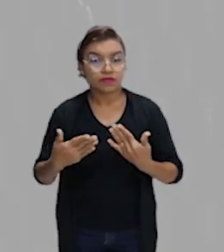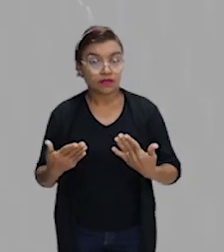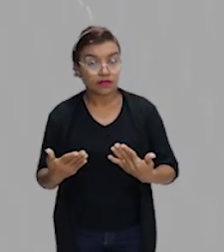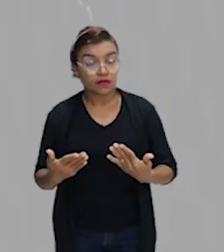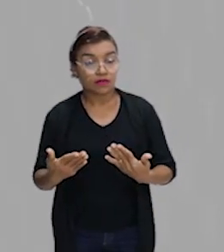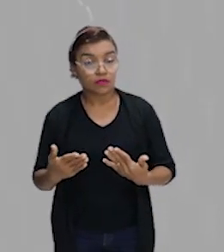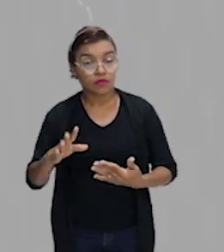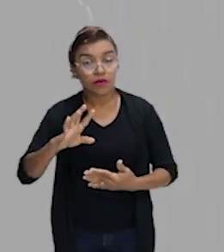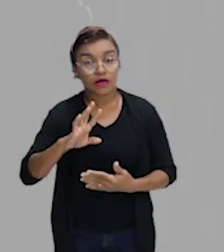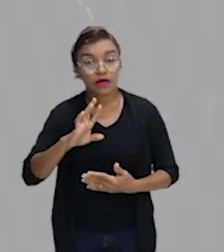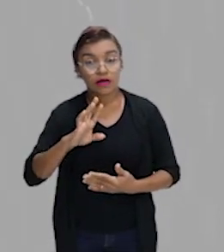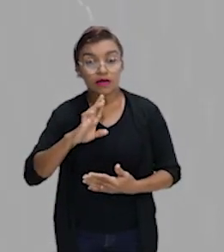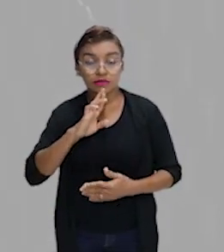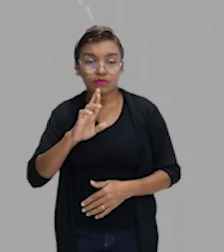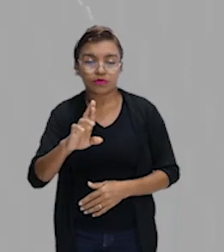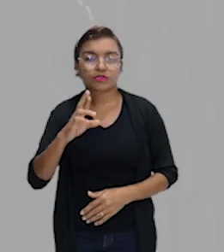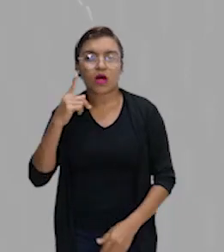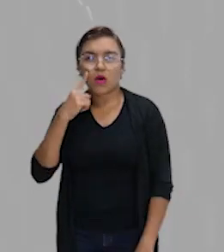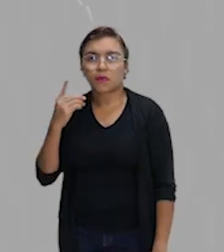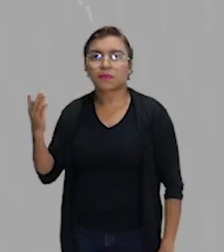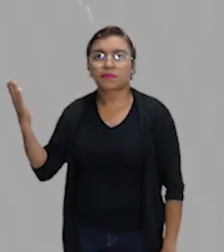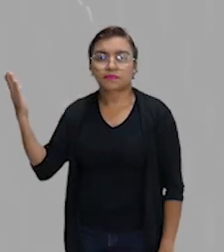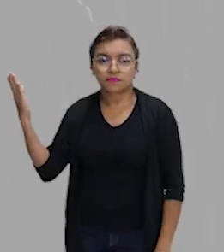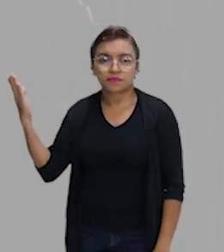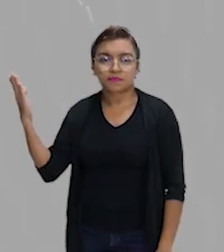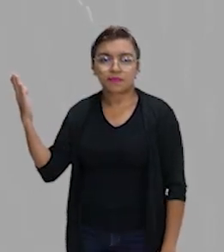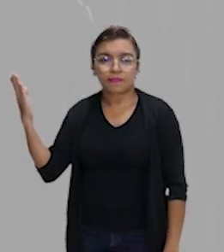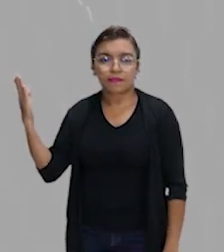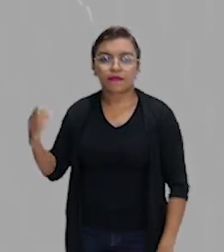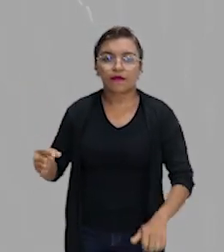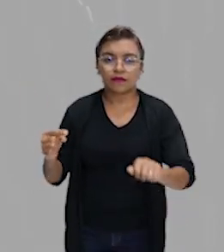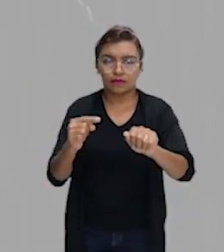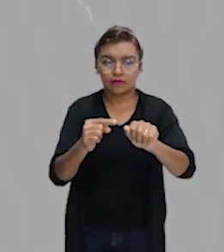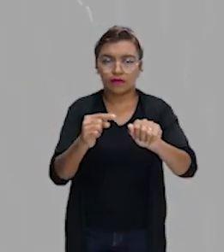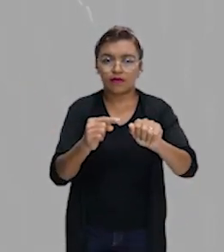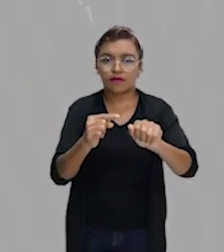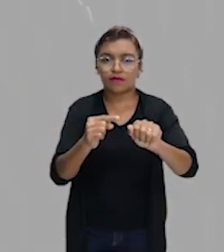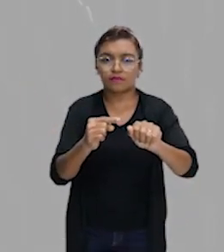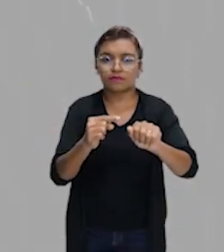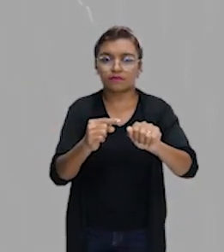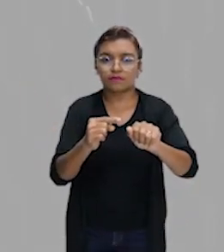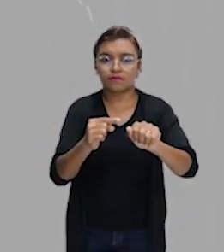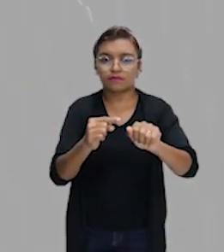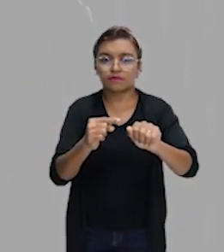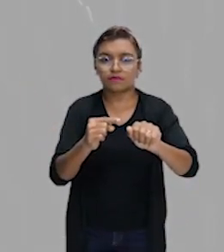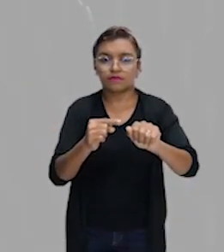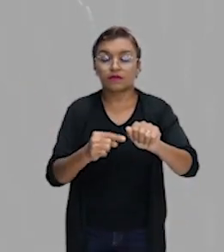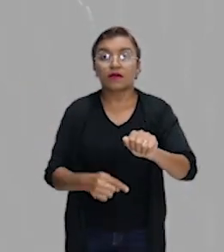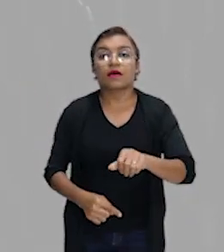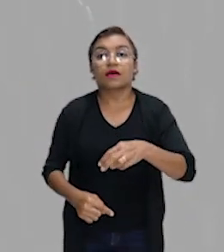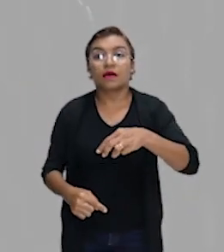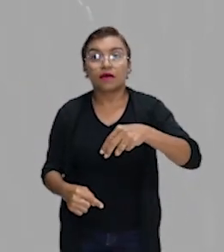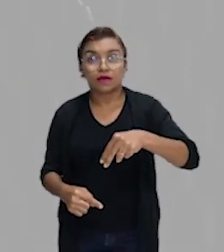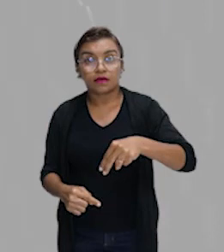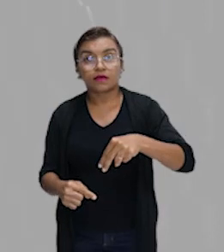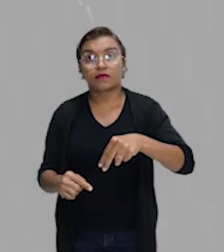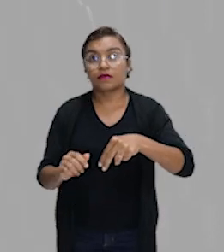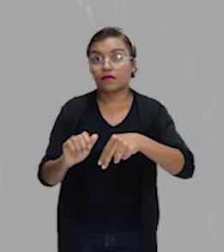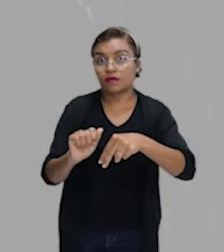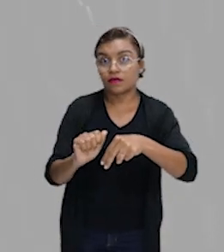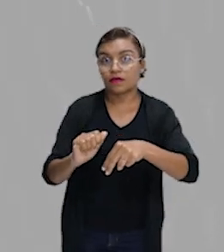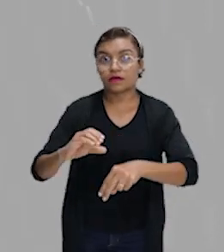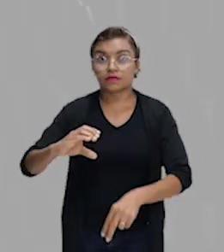como resolução, olha aqui, turma. O soro fisiológico, como foi explicado, é o NaCl. Então, nós